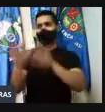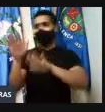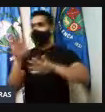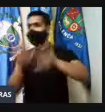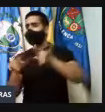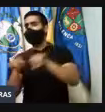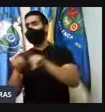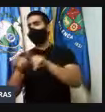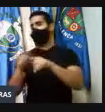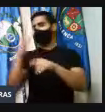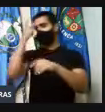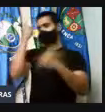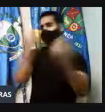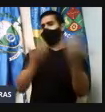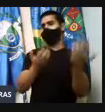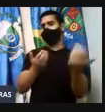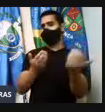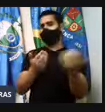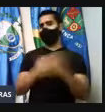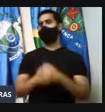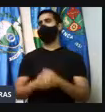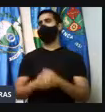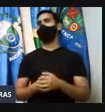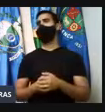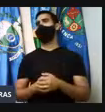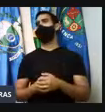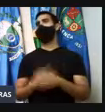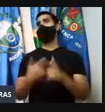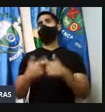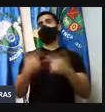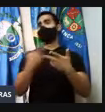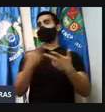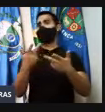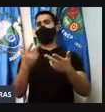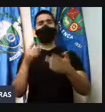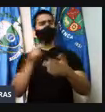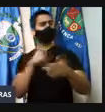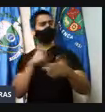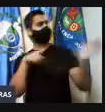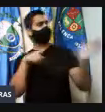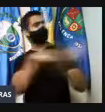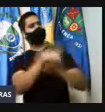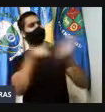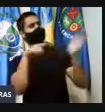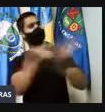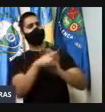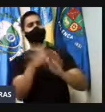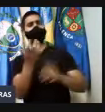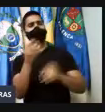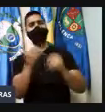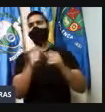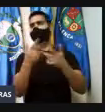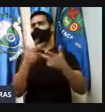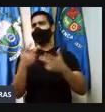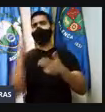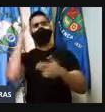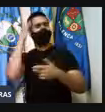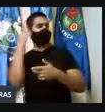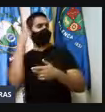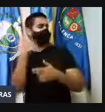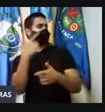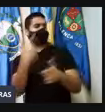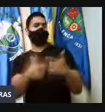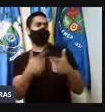esses jovens, né, que os jovens são, por natureza, questionadores, por natureza, desbravadores, achando que o problema não existe.